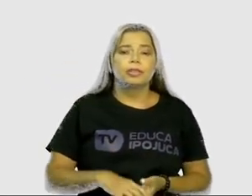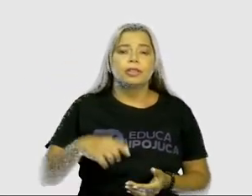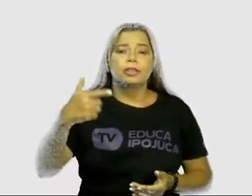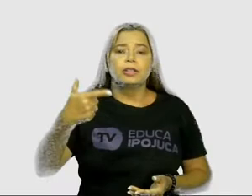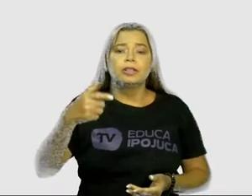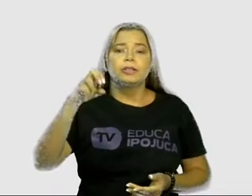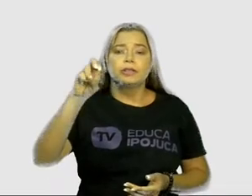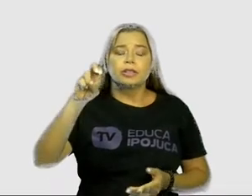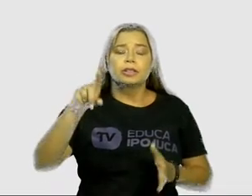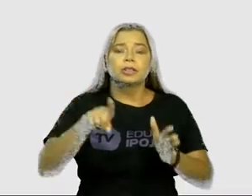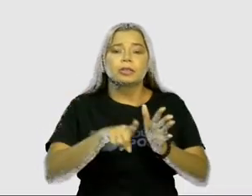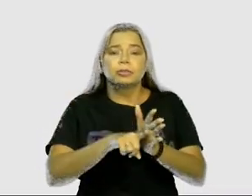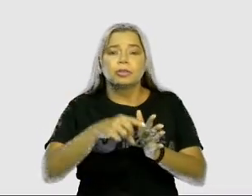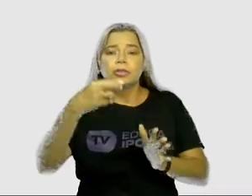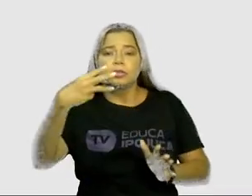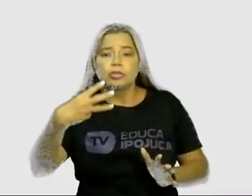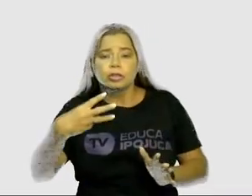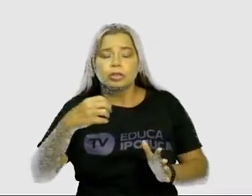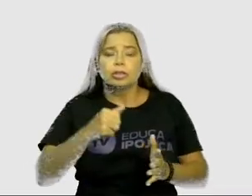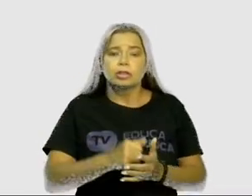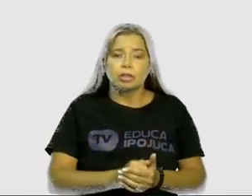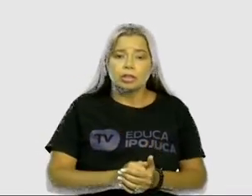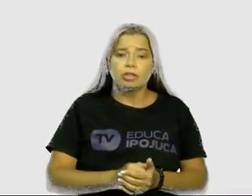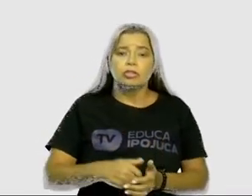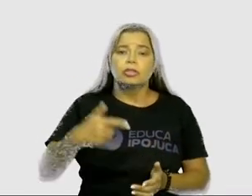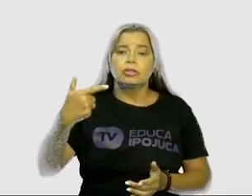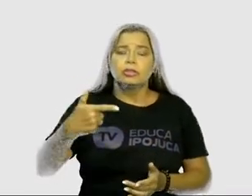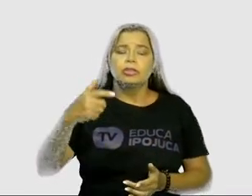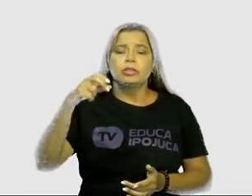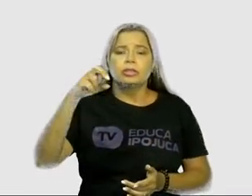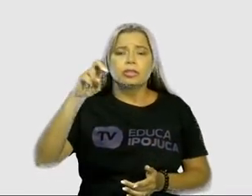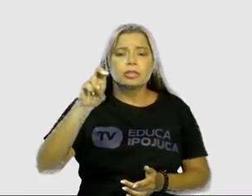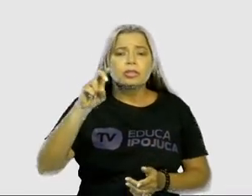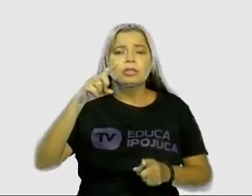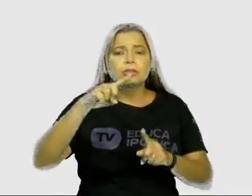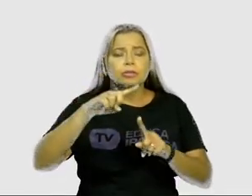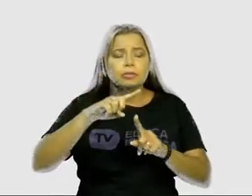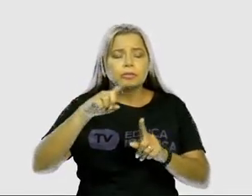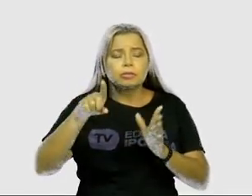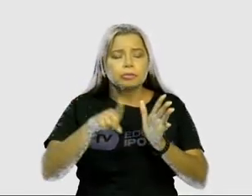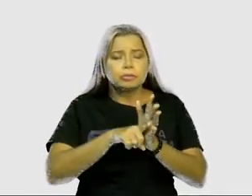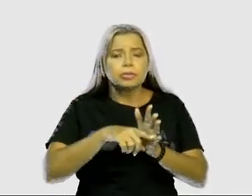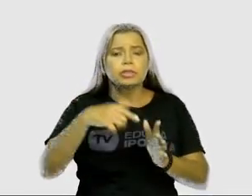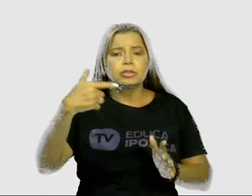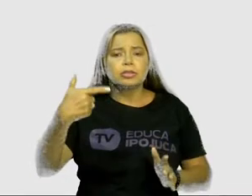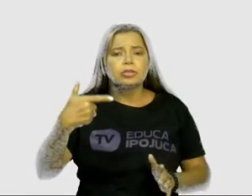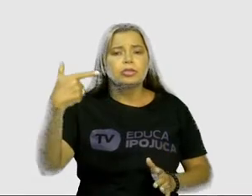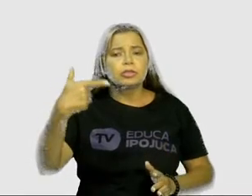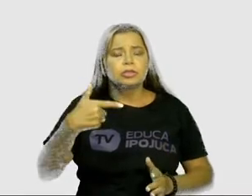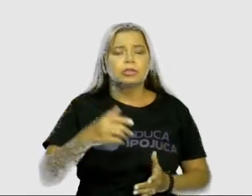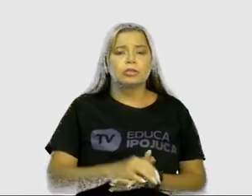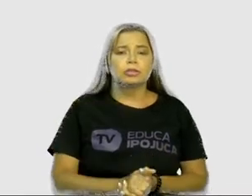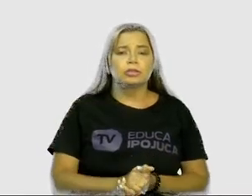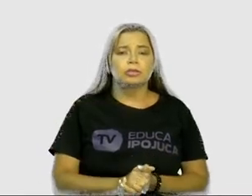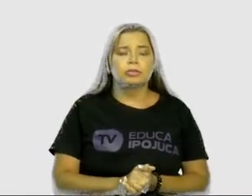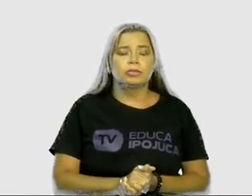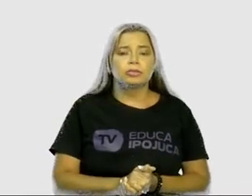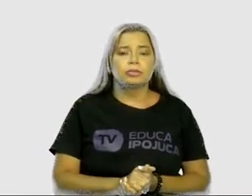25 menos 3, que é igual a 20, mais 5 menos 3, que é igual a 20, mais 2, que é igual a 22.